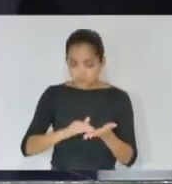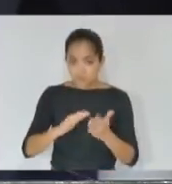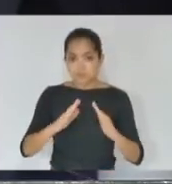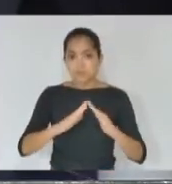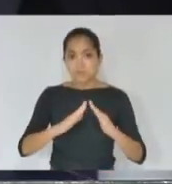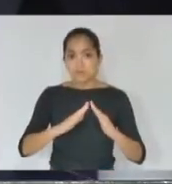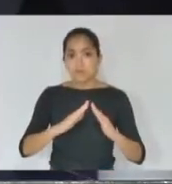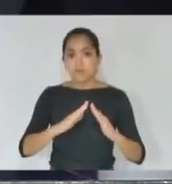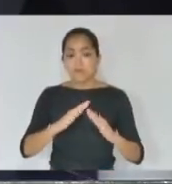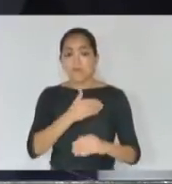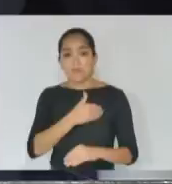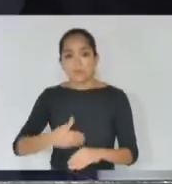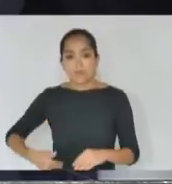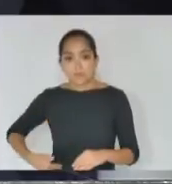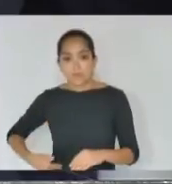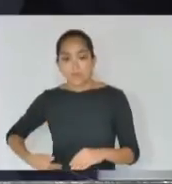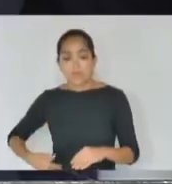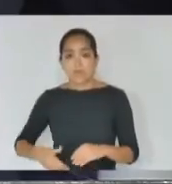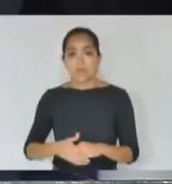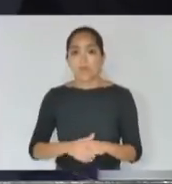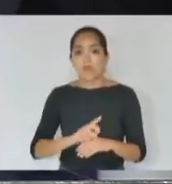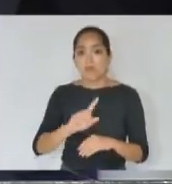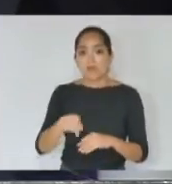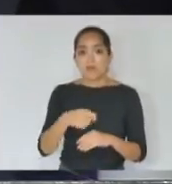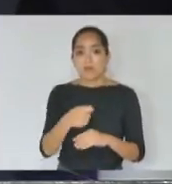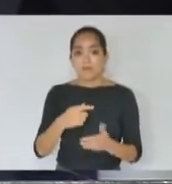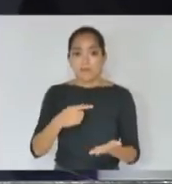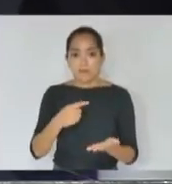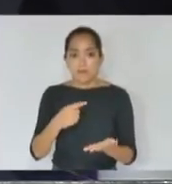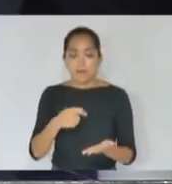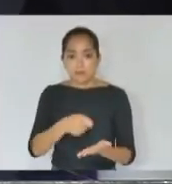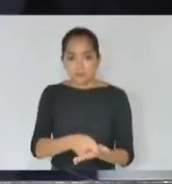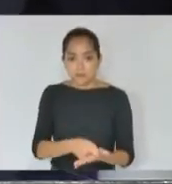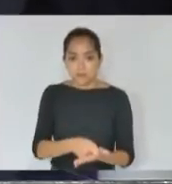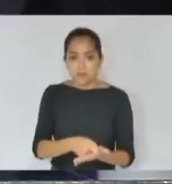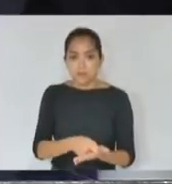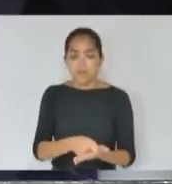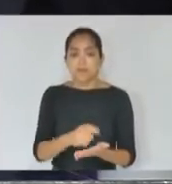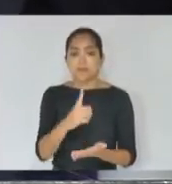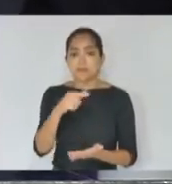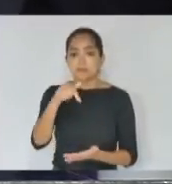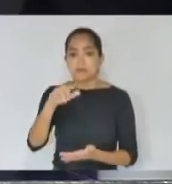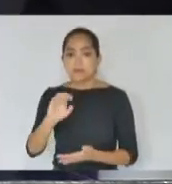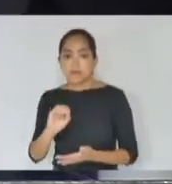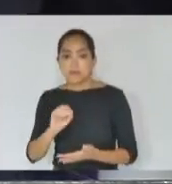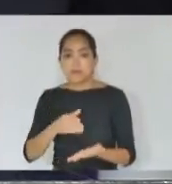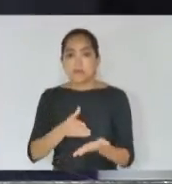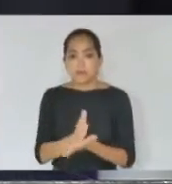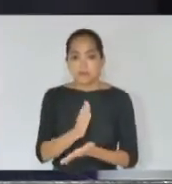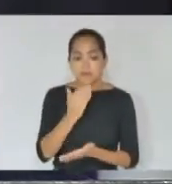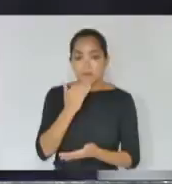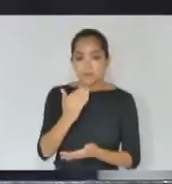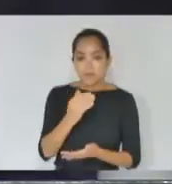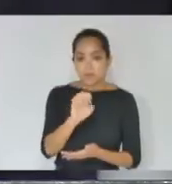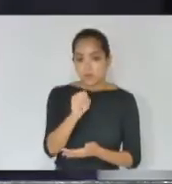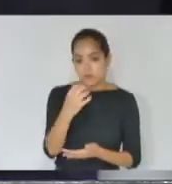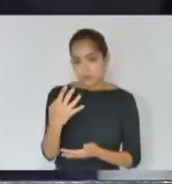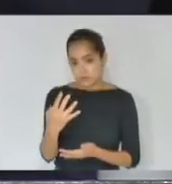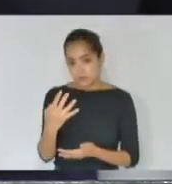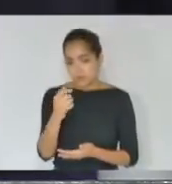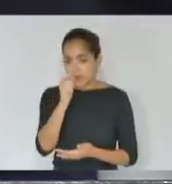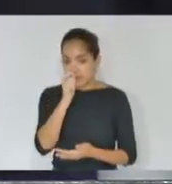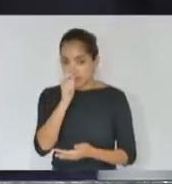do andamento da emenda impositiva número 970. Discussão, votação, aprovado. Pedido de informação 84, deputado João